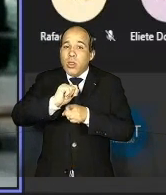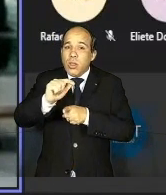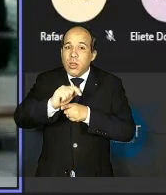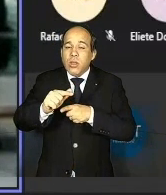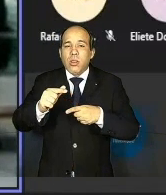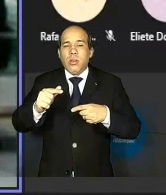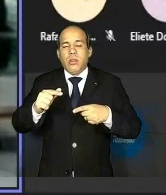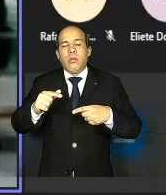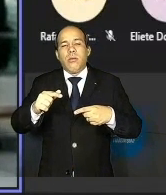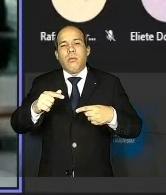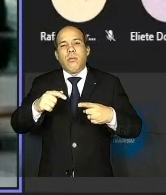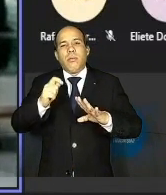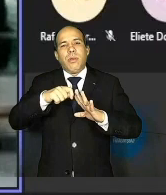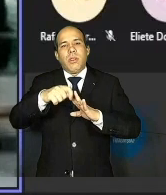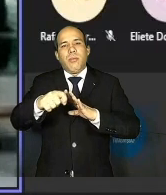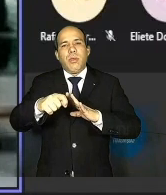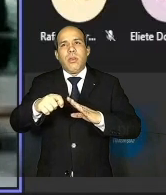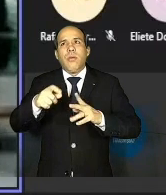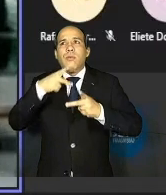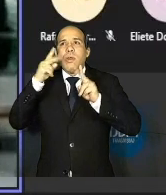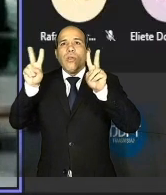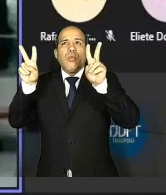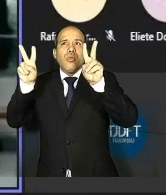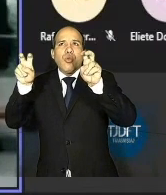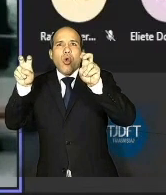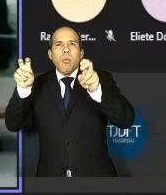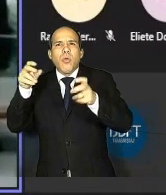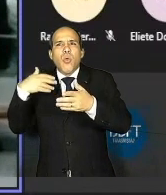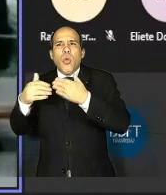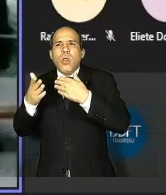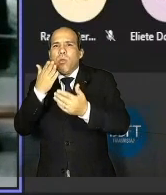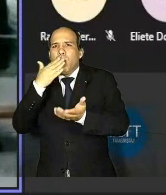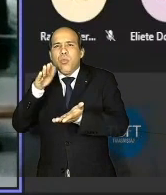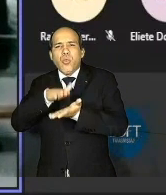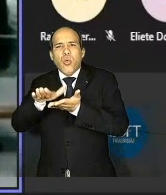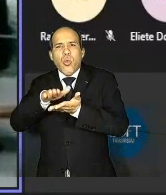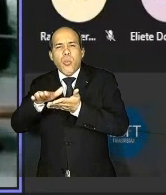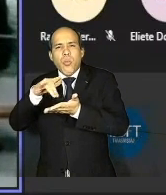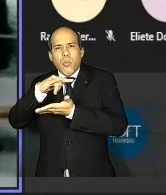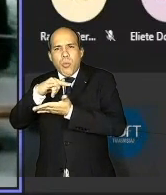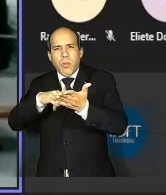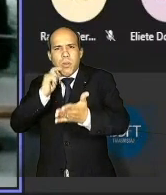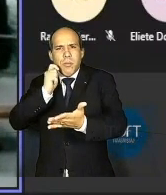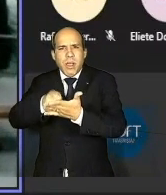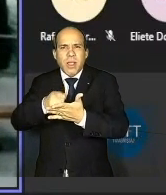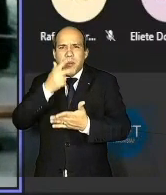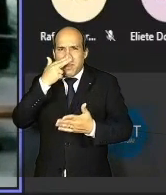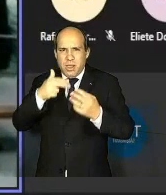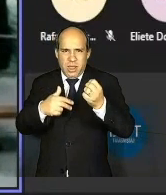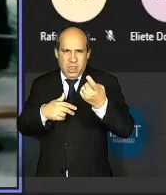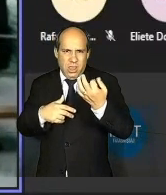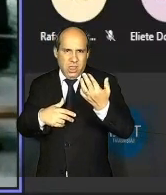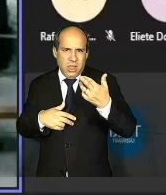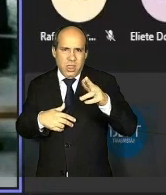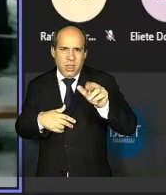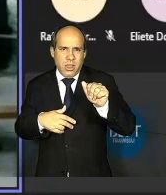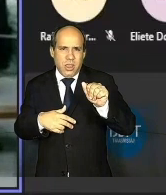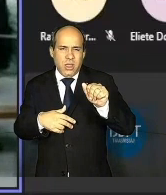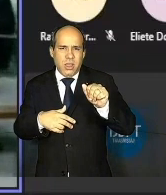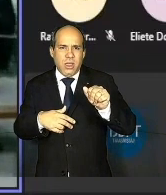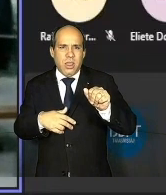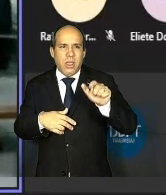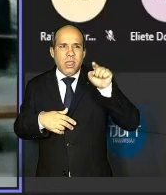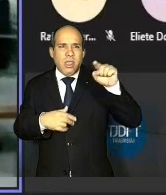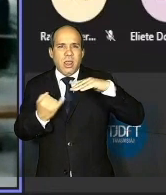somente de cobrança de mensalidades escolares, não se havendo falar na cobrança para expedição de documentos como se extraordinários fossem